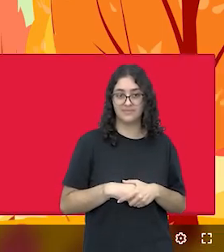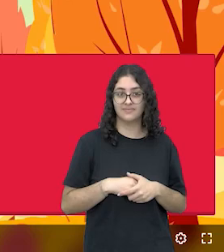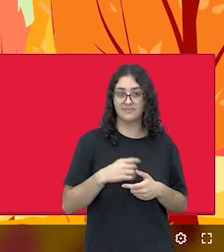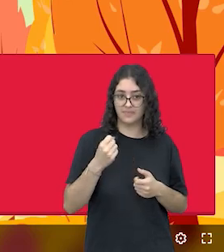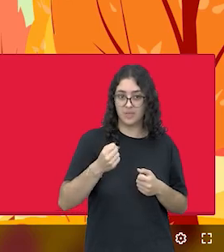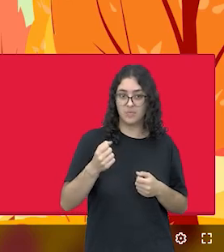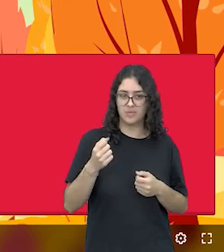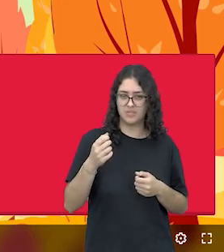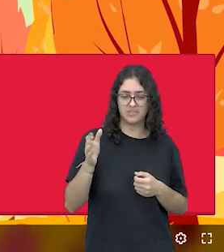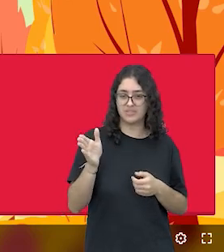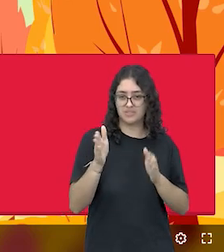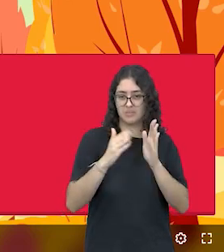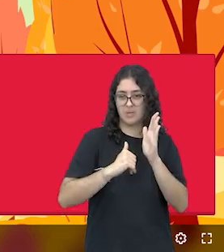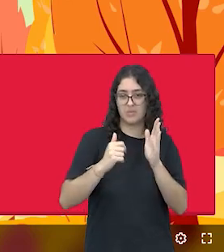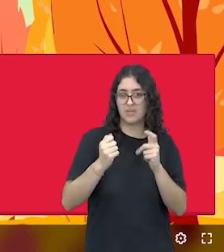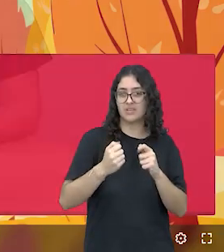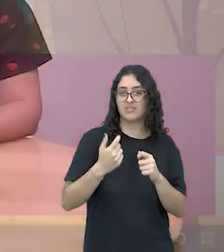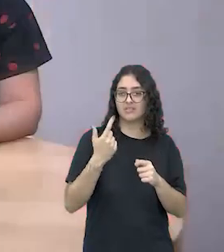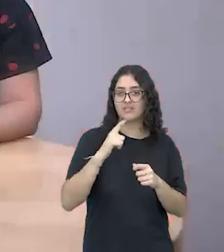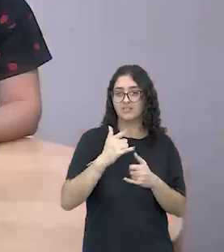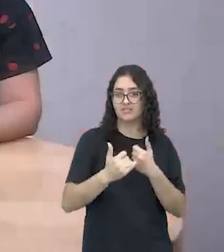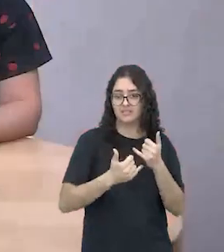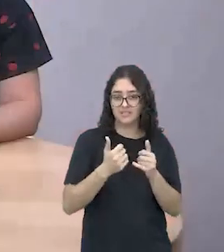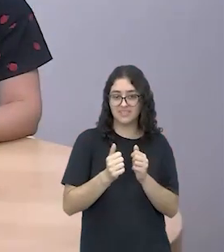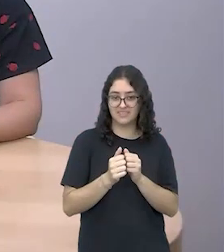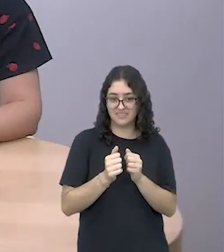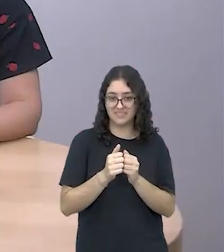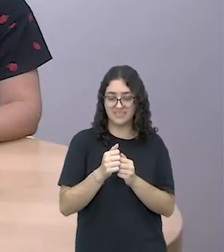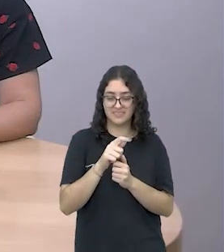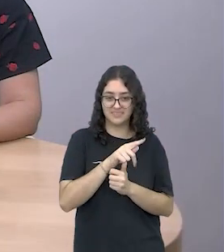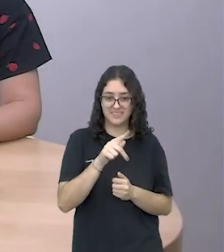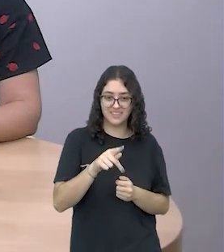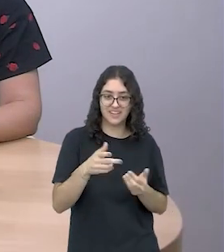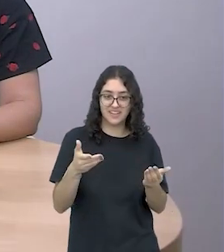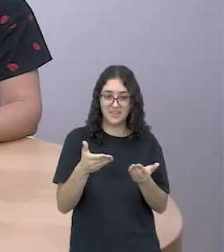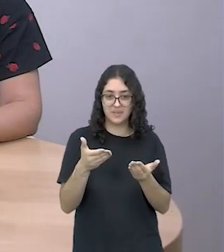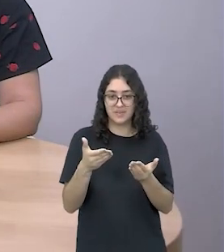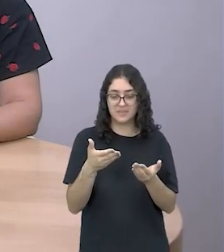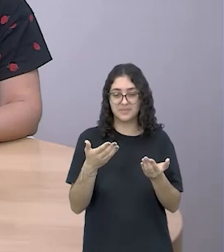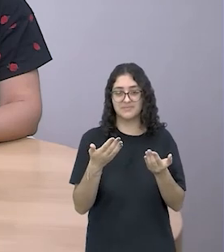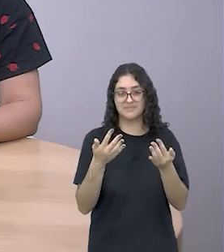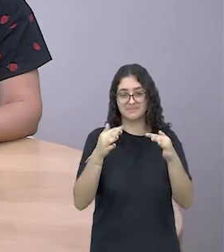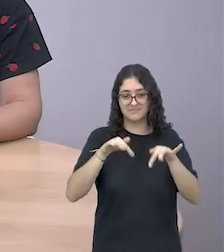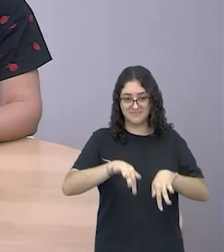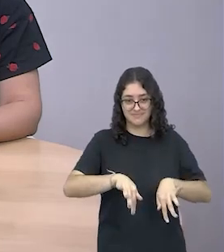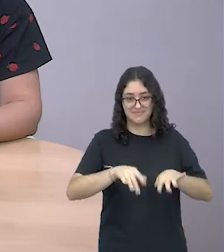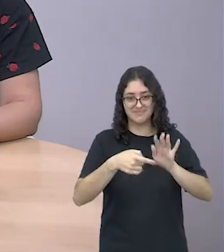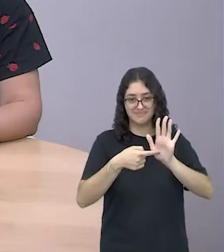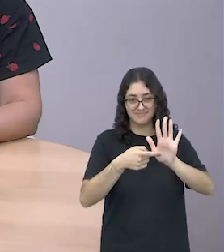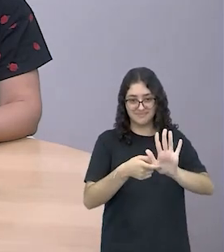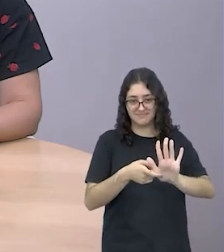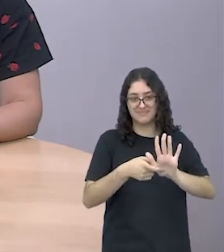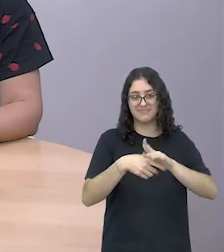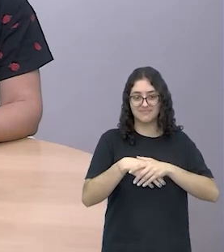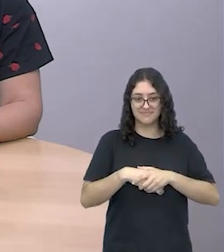Pode ir retirando já que deu para brincar com os professores. A gente vai fechar essa apresentação nossa aí.